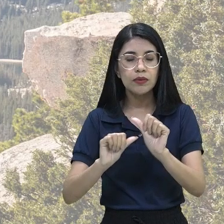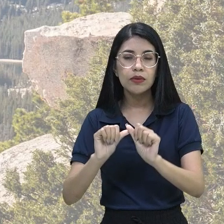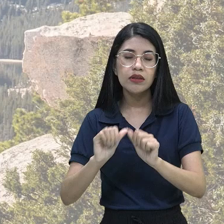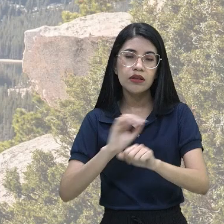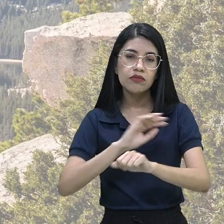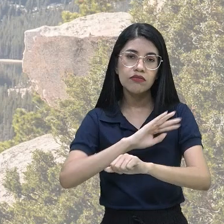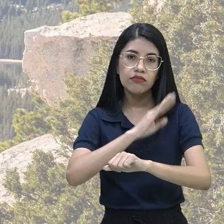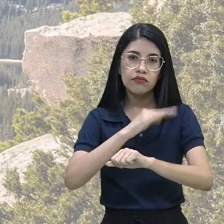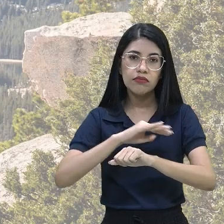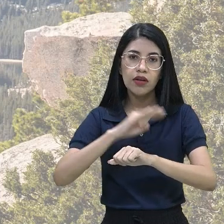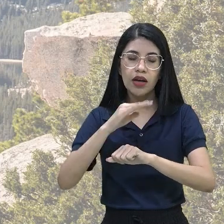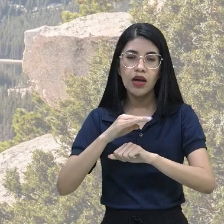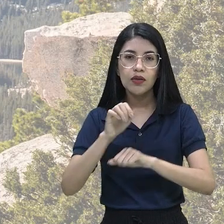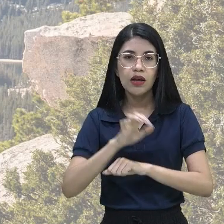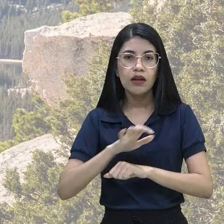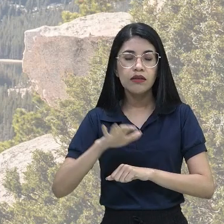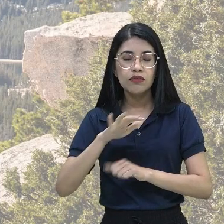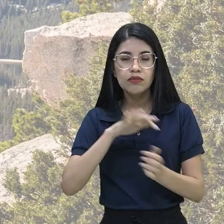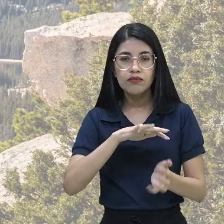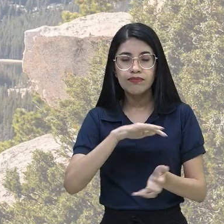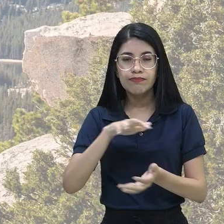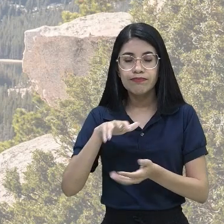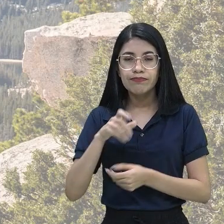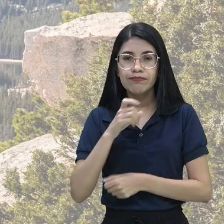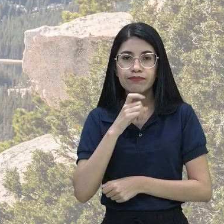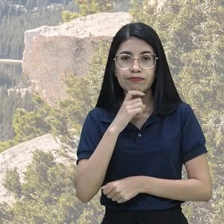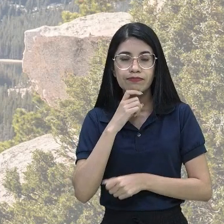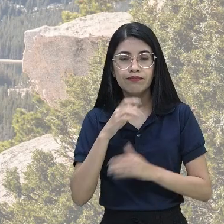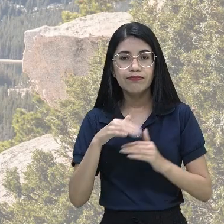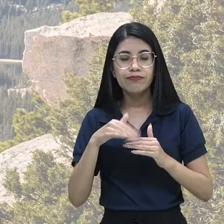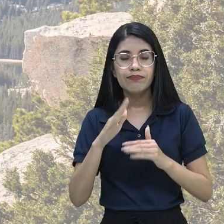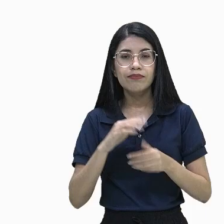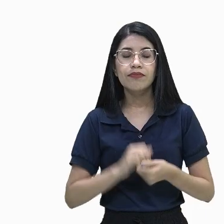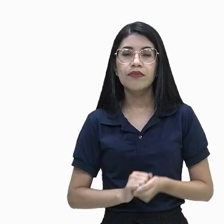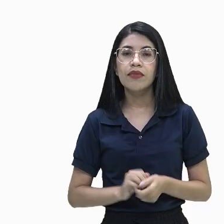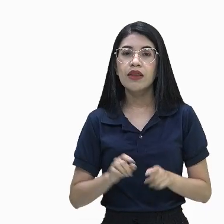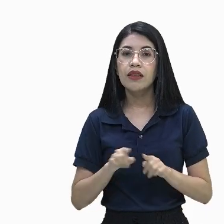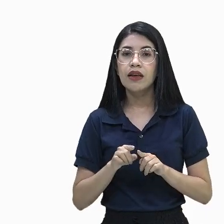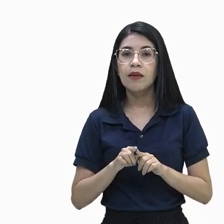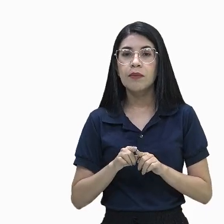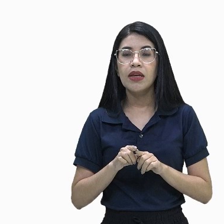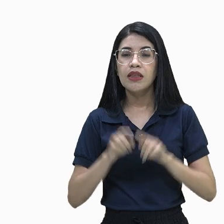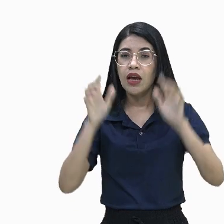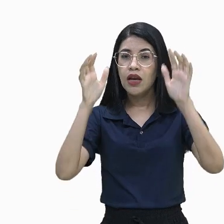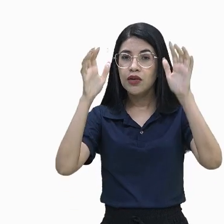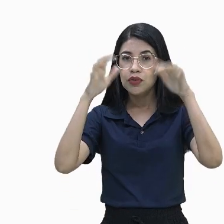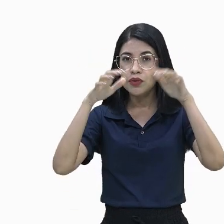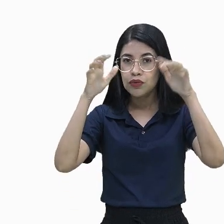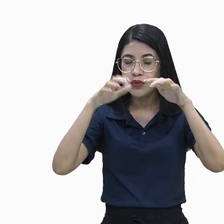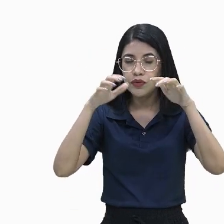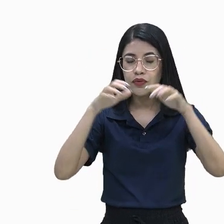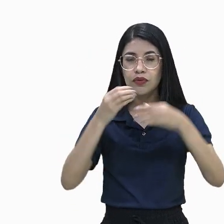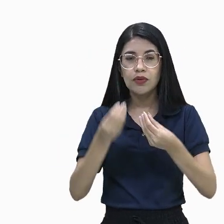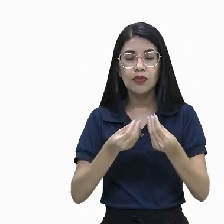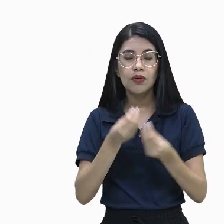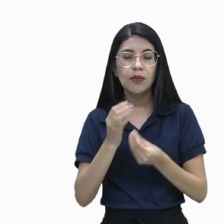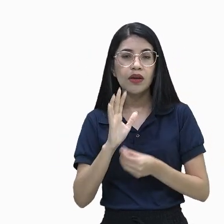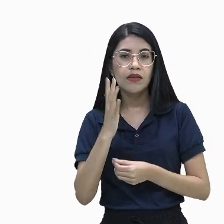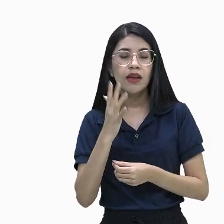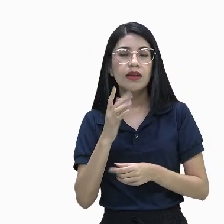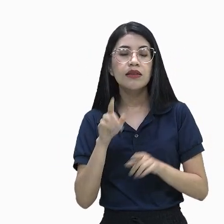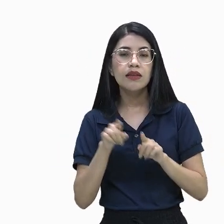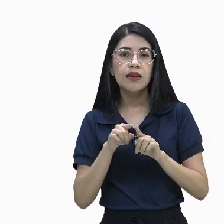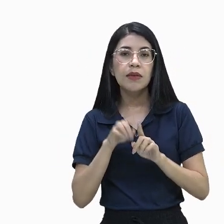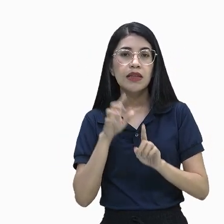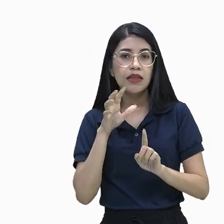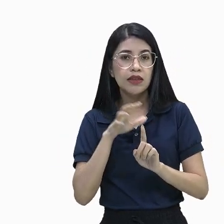nessas partes mais frias do nosso planeta. A erosão pluvial, nós temos aí causada pelas águas da chuva ou neve,